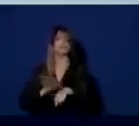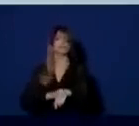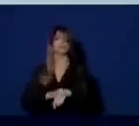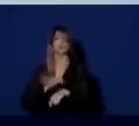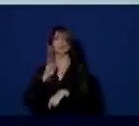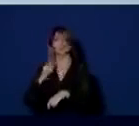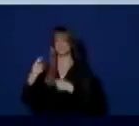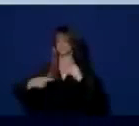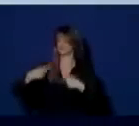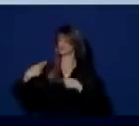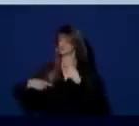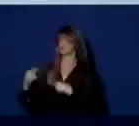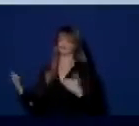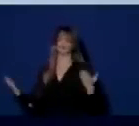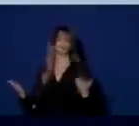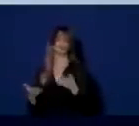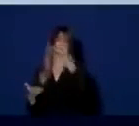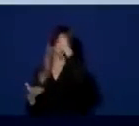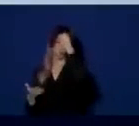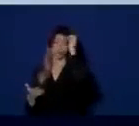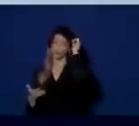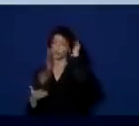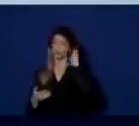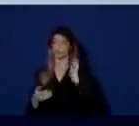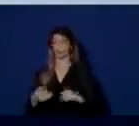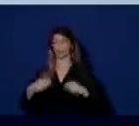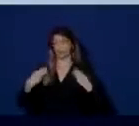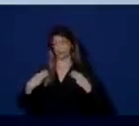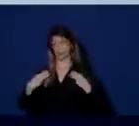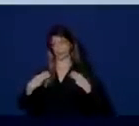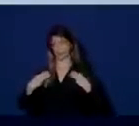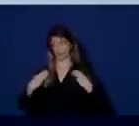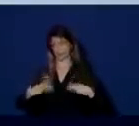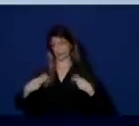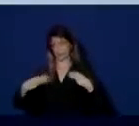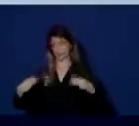a discussão atual no Ministério da Economia